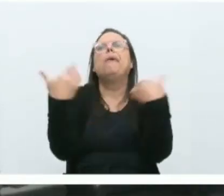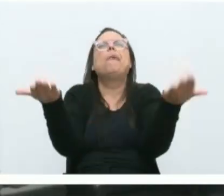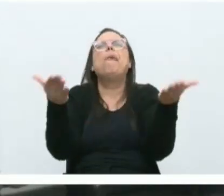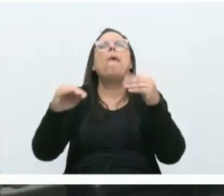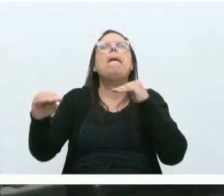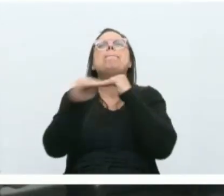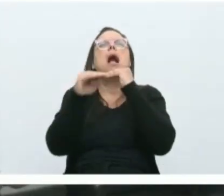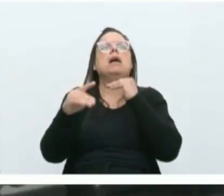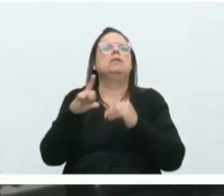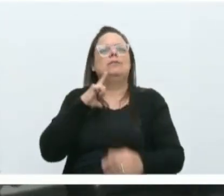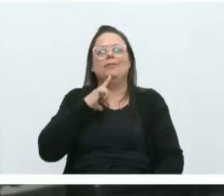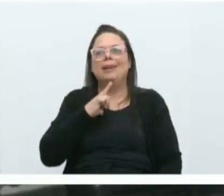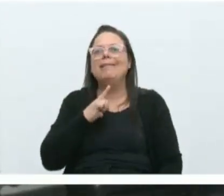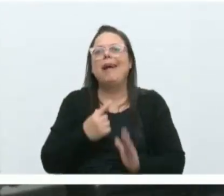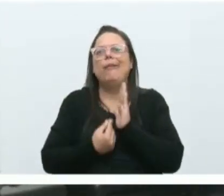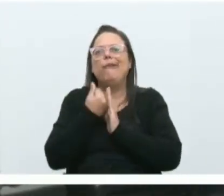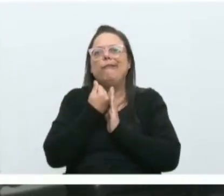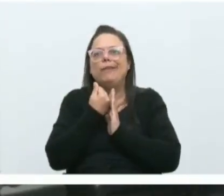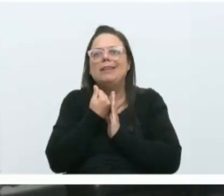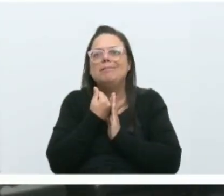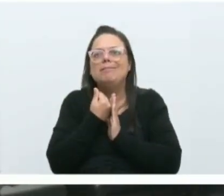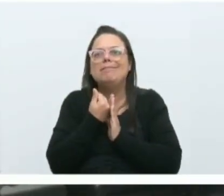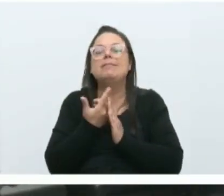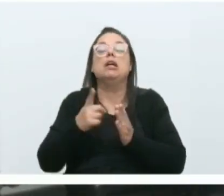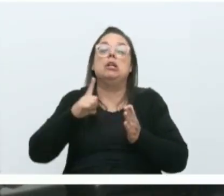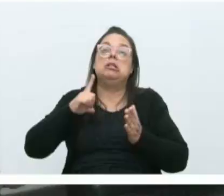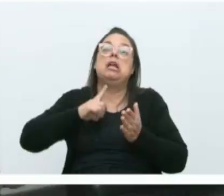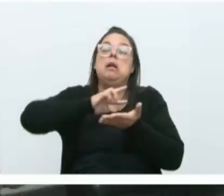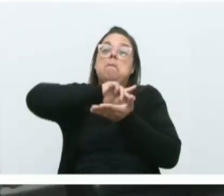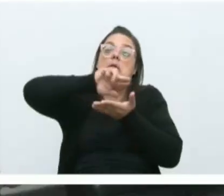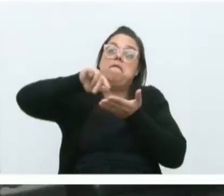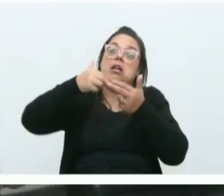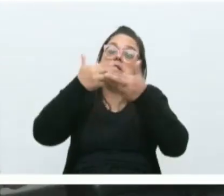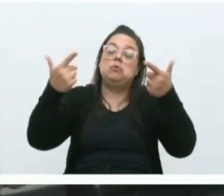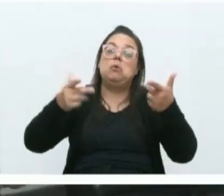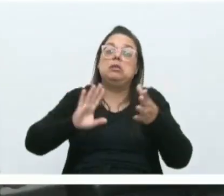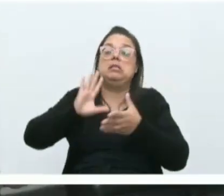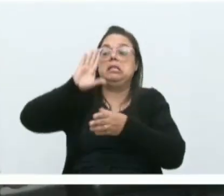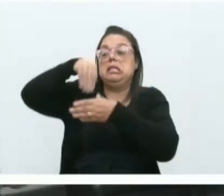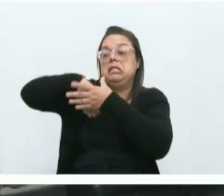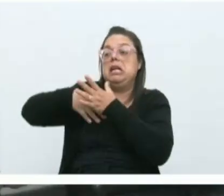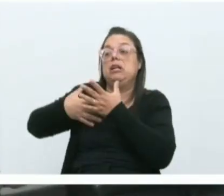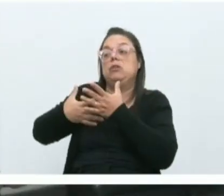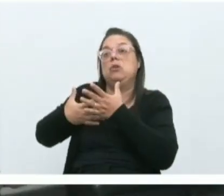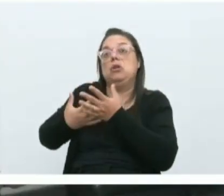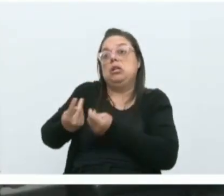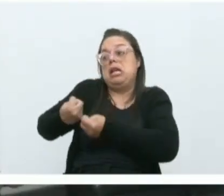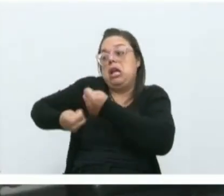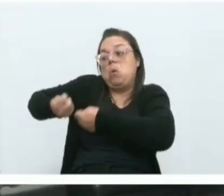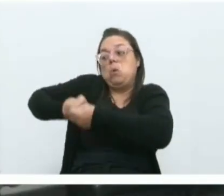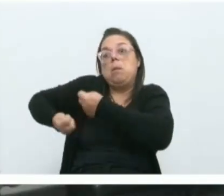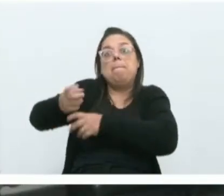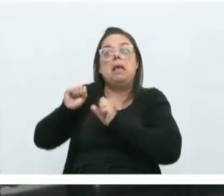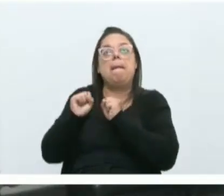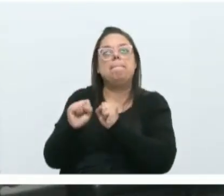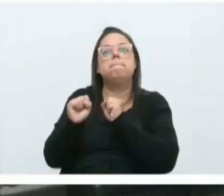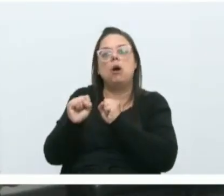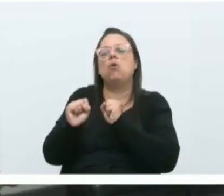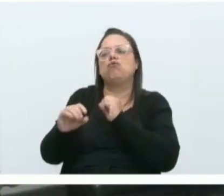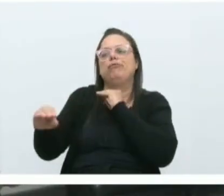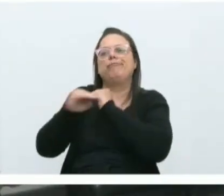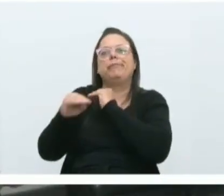no orçamento? Sabe? Então, tem uma série de situações, nós temos sobressaltos na economia que podem impactar, né?